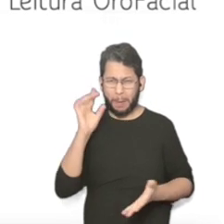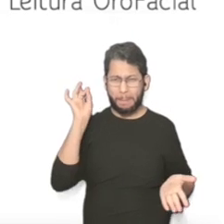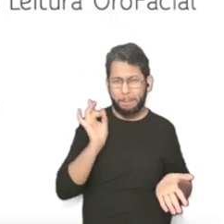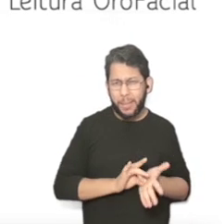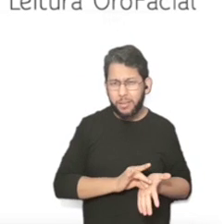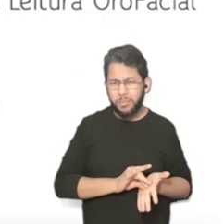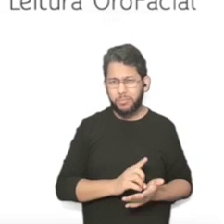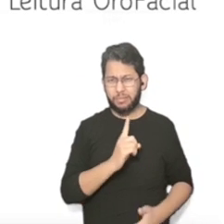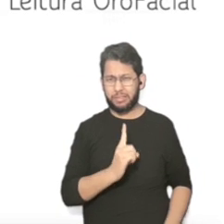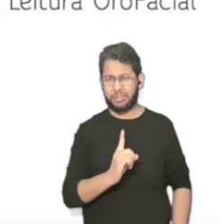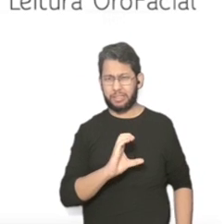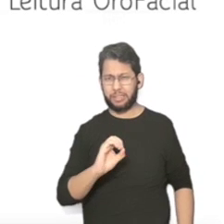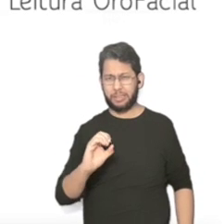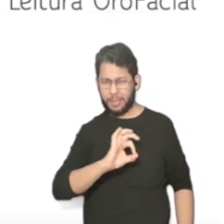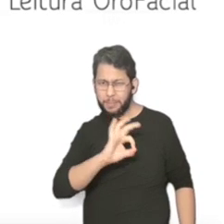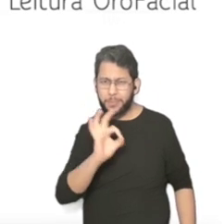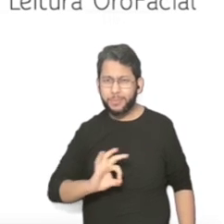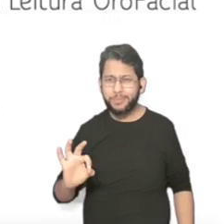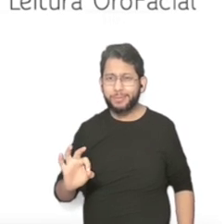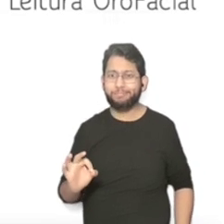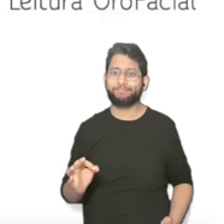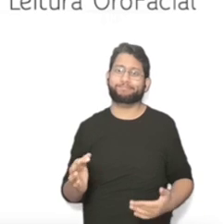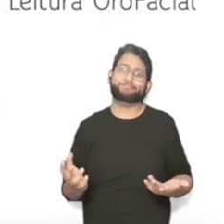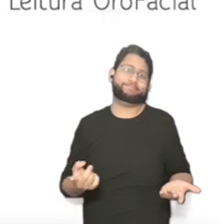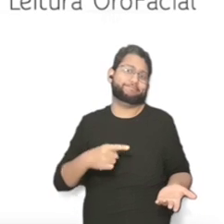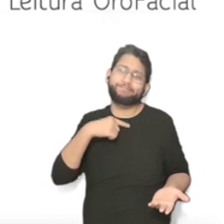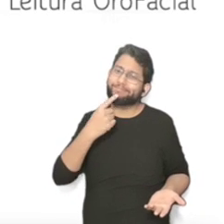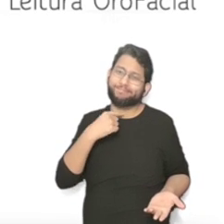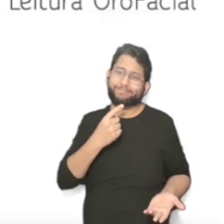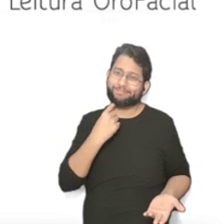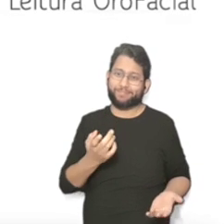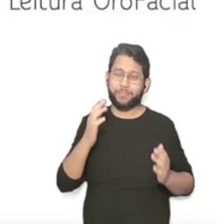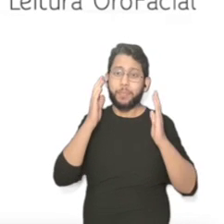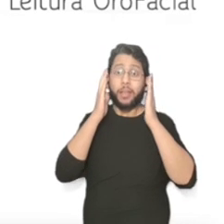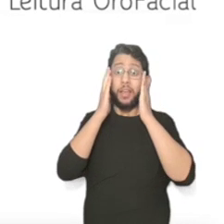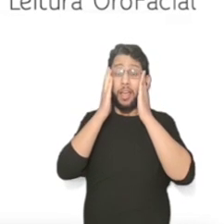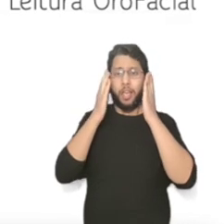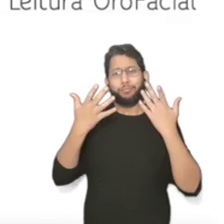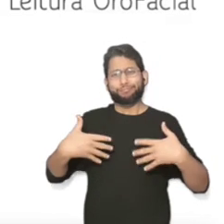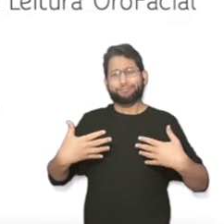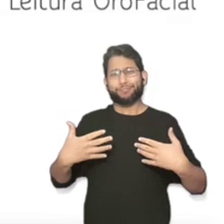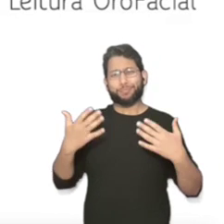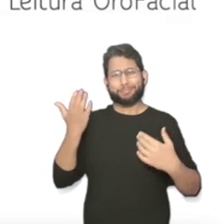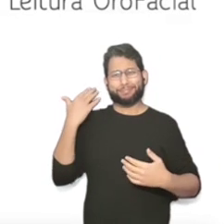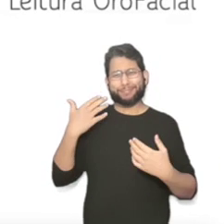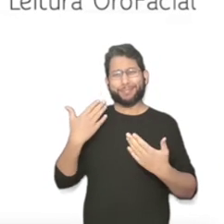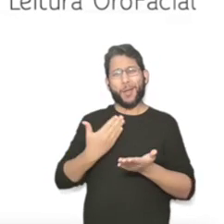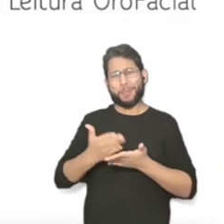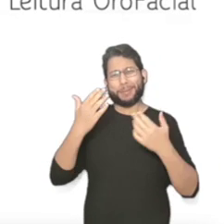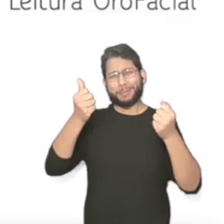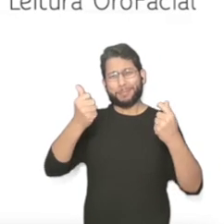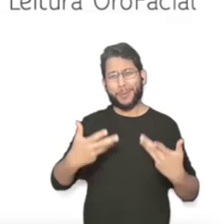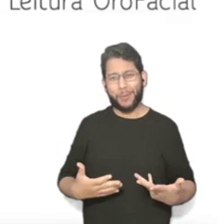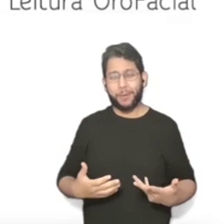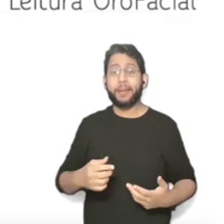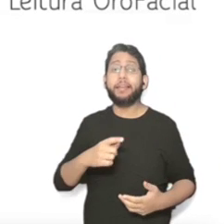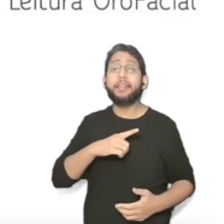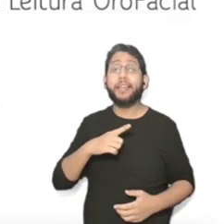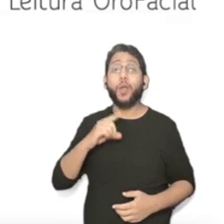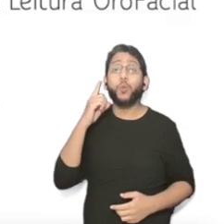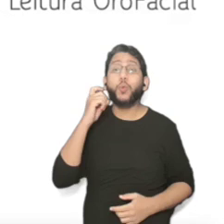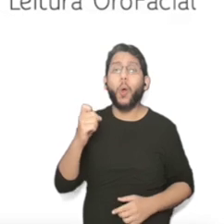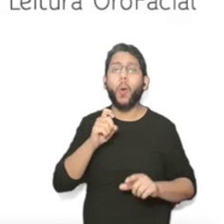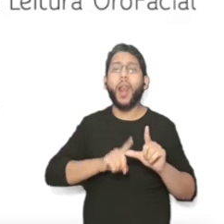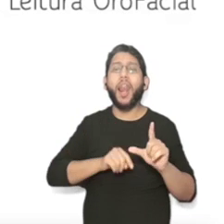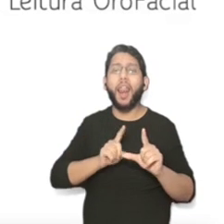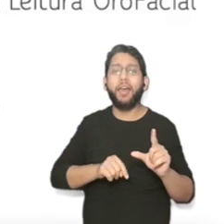surdo 100% ali da identificação dos sons da fala, principalmente porque, como eu já disse para vocês, alguns